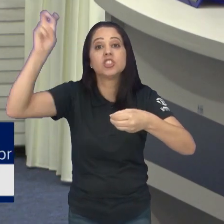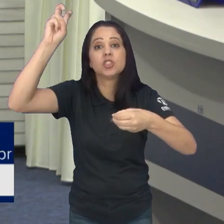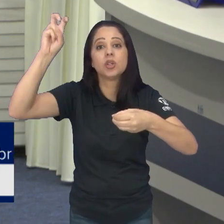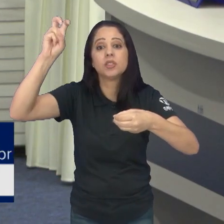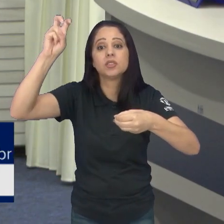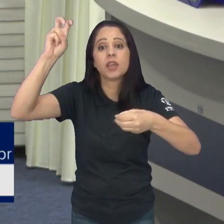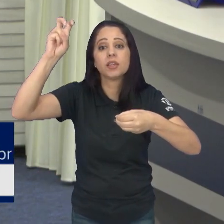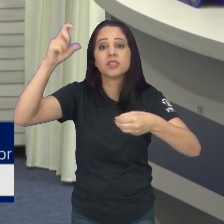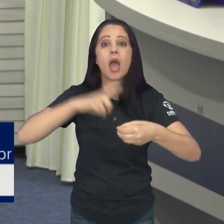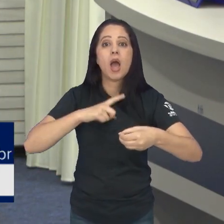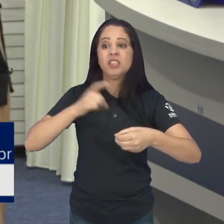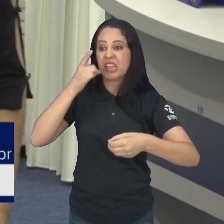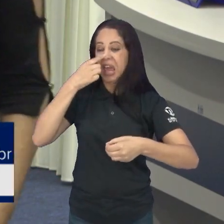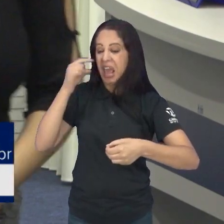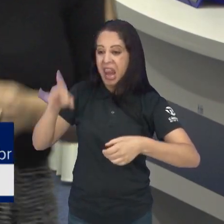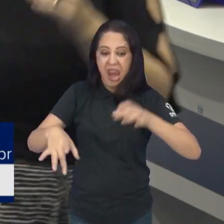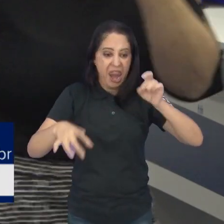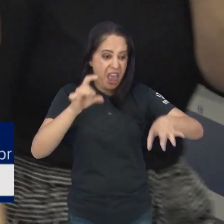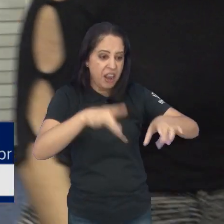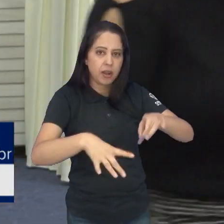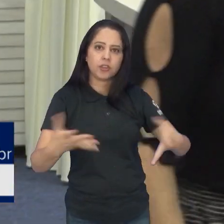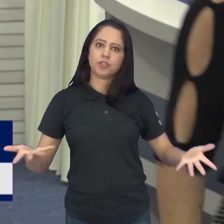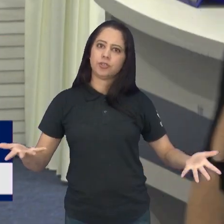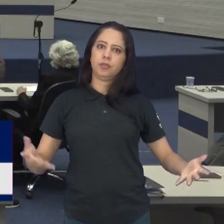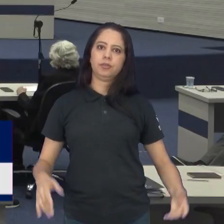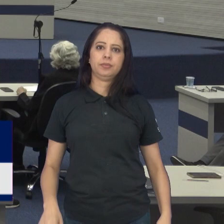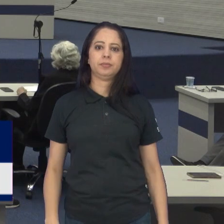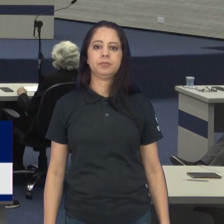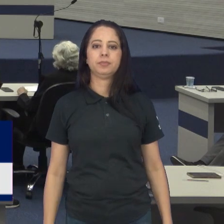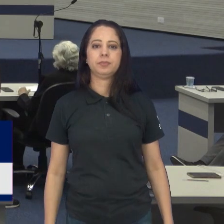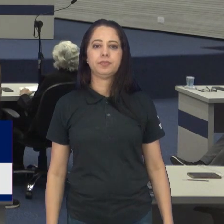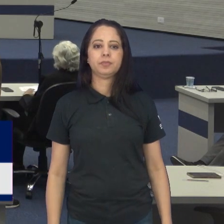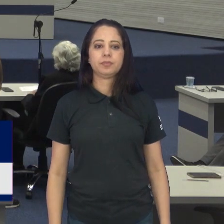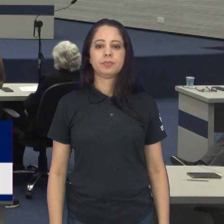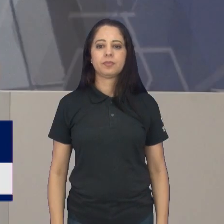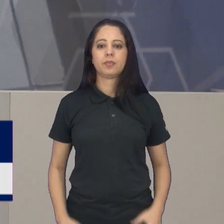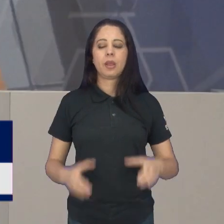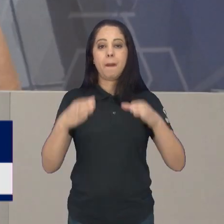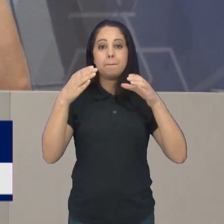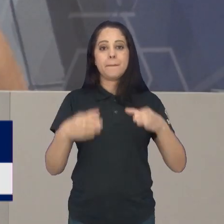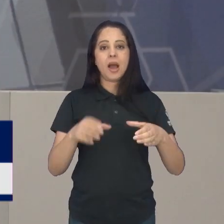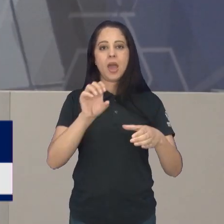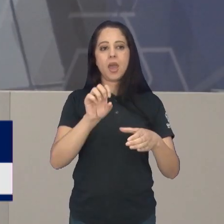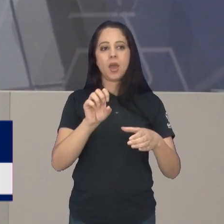situação dessa? É impossível. Vamos lá agora para o Santa Cecília de novo.